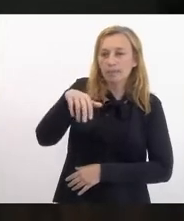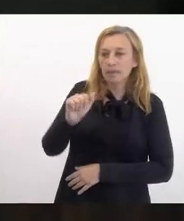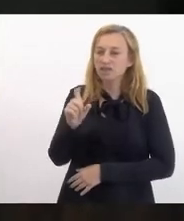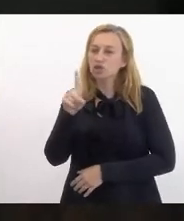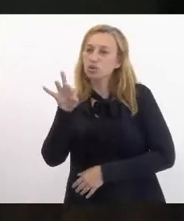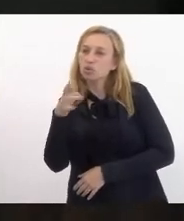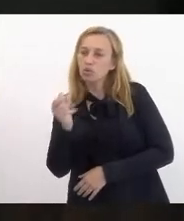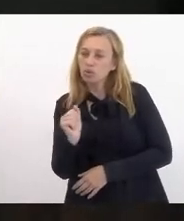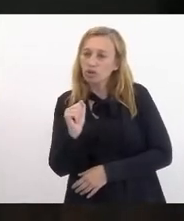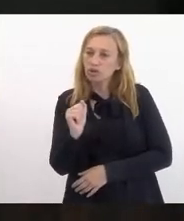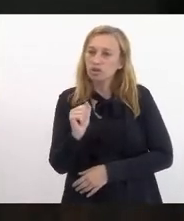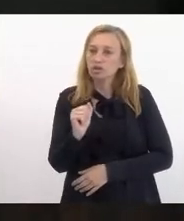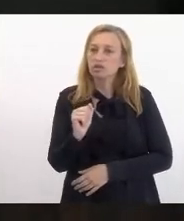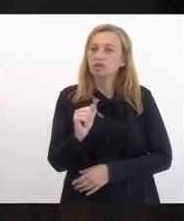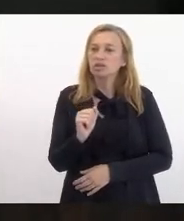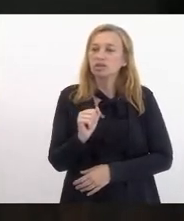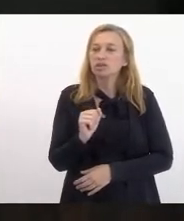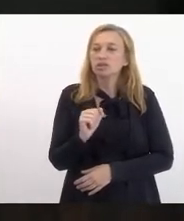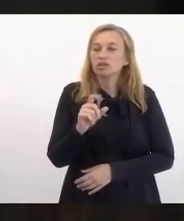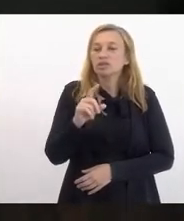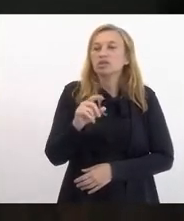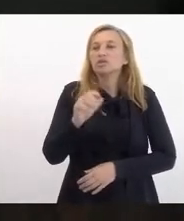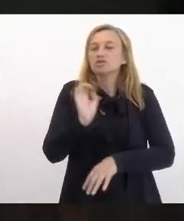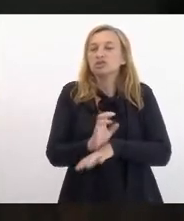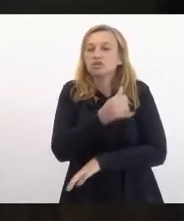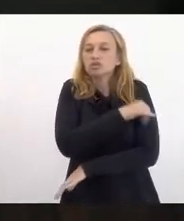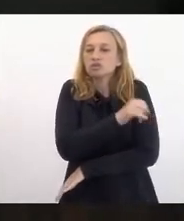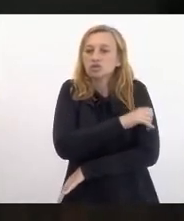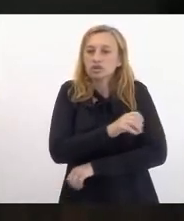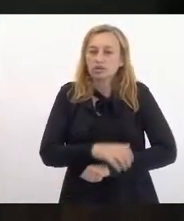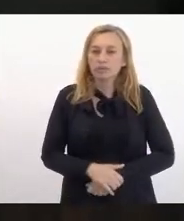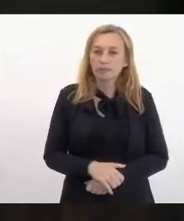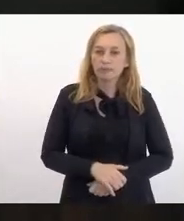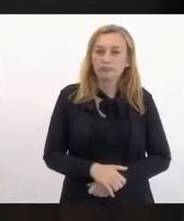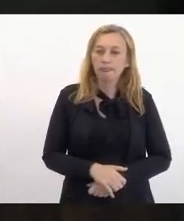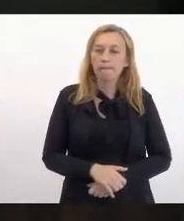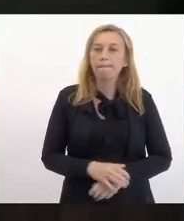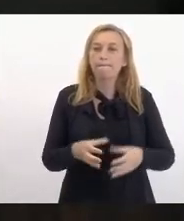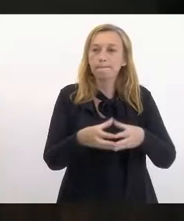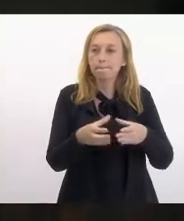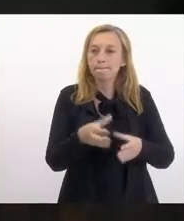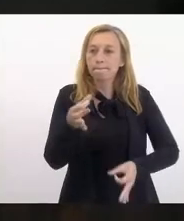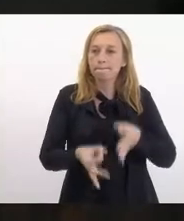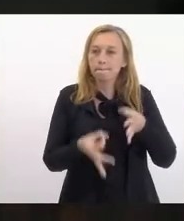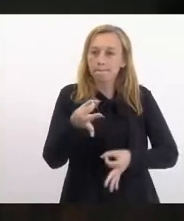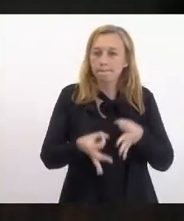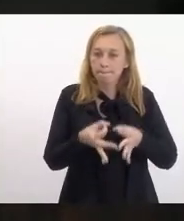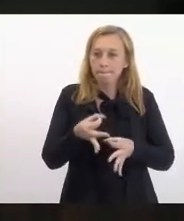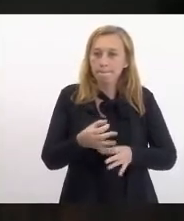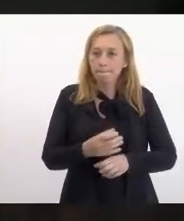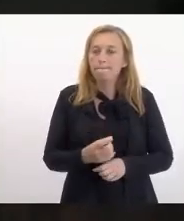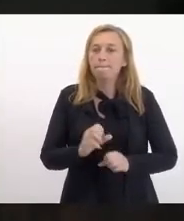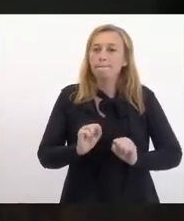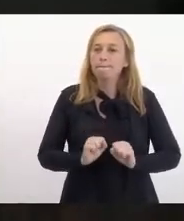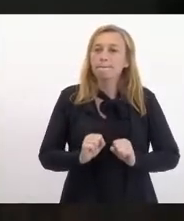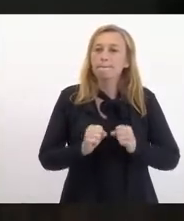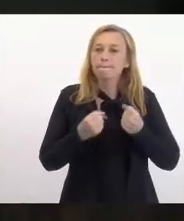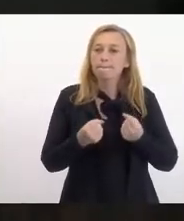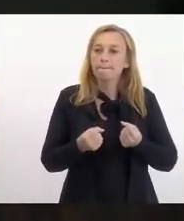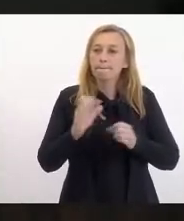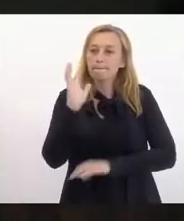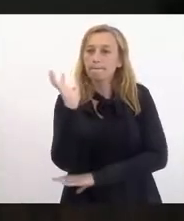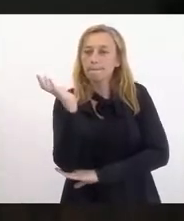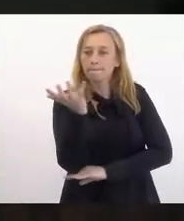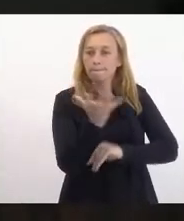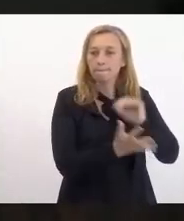de passeriformes nativos no Estado do Rio de Janeiro. Pendente de pareceres das comissões de Constituição e Justiça, de Defesa do Meio